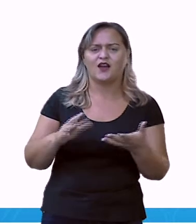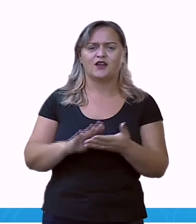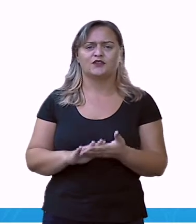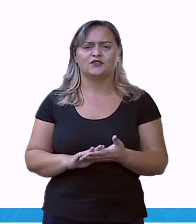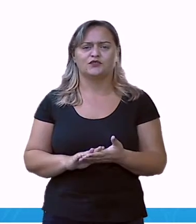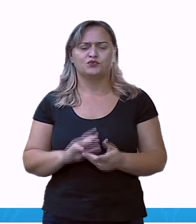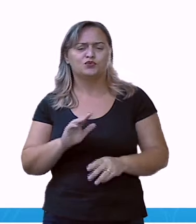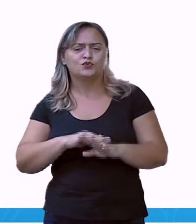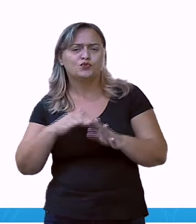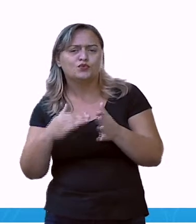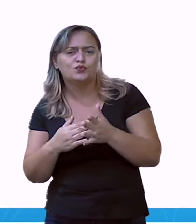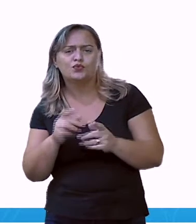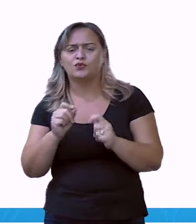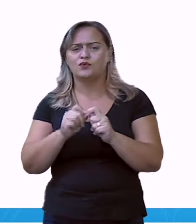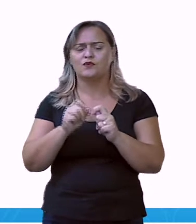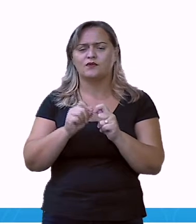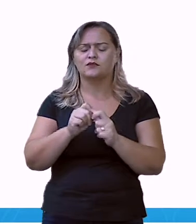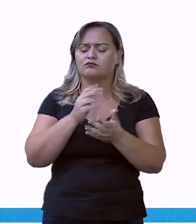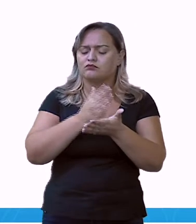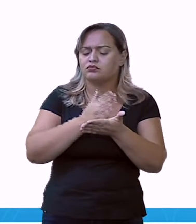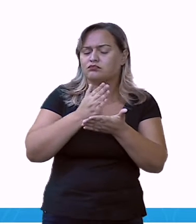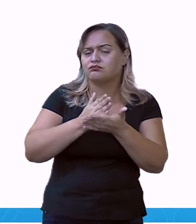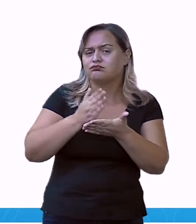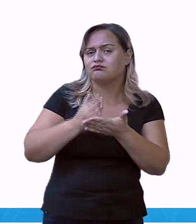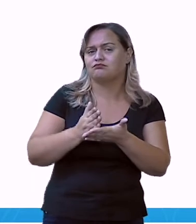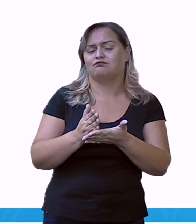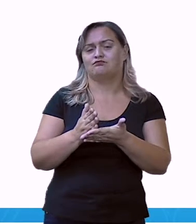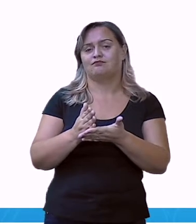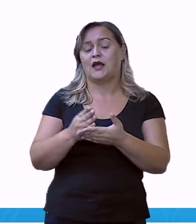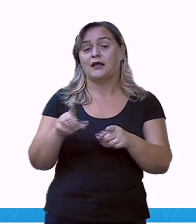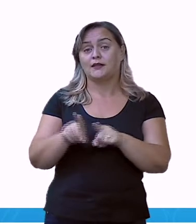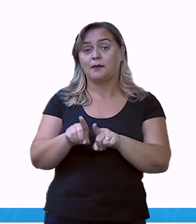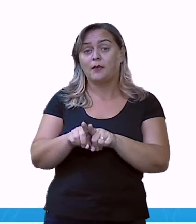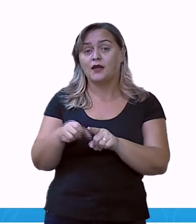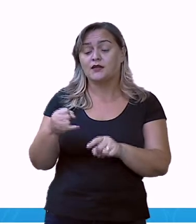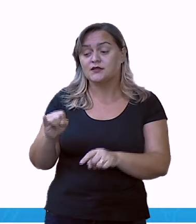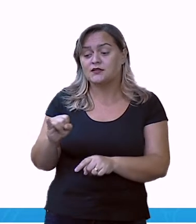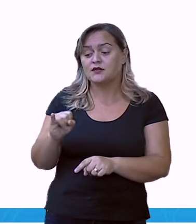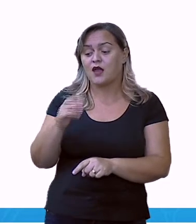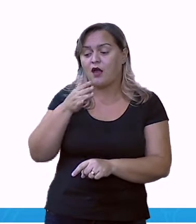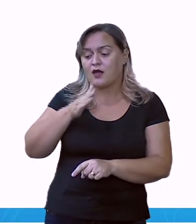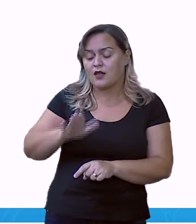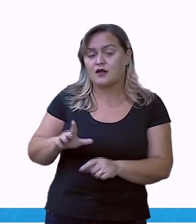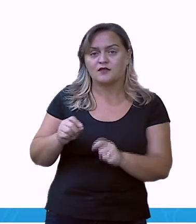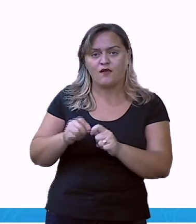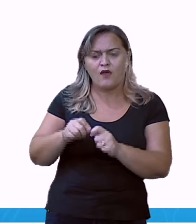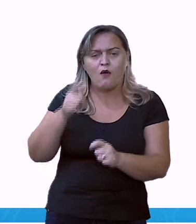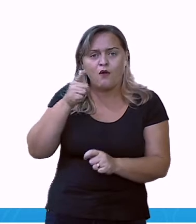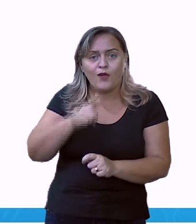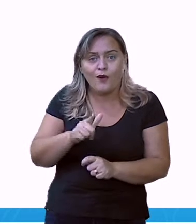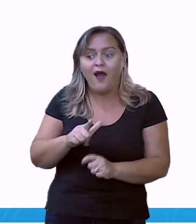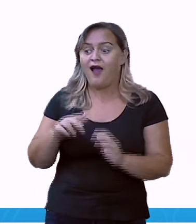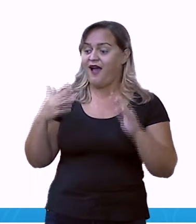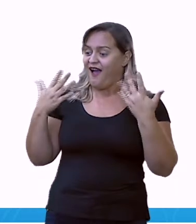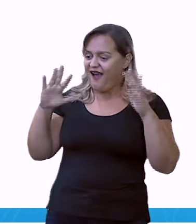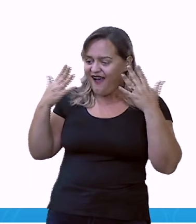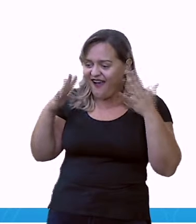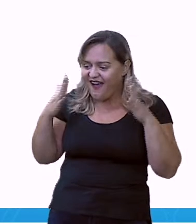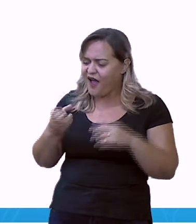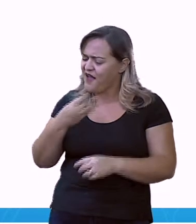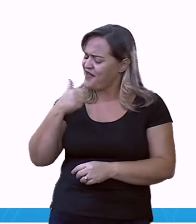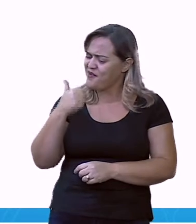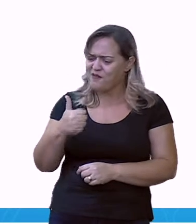estágios. Recompense o seu filho, Toda vez que ele der um pequeno passo, que ele conseguir, façam coisas